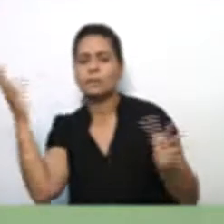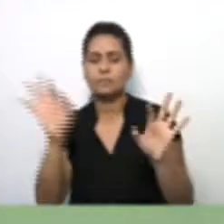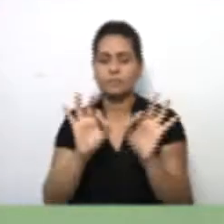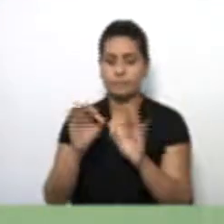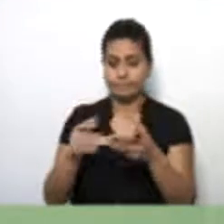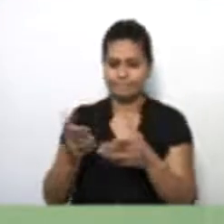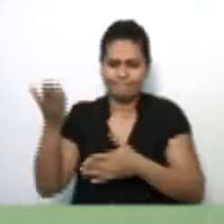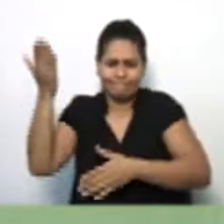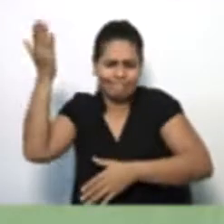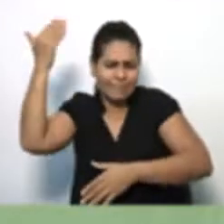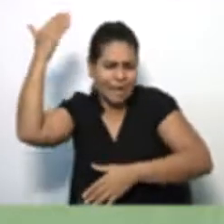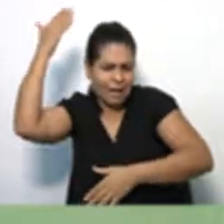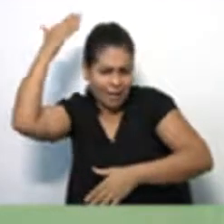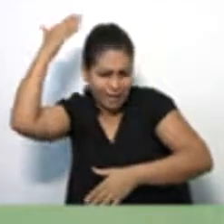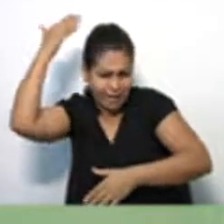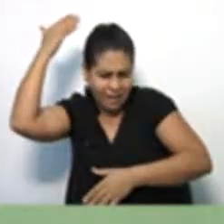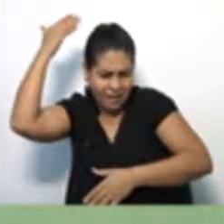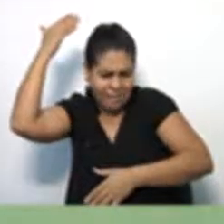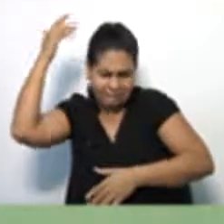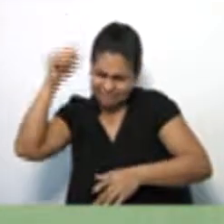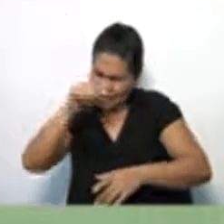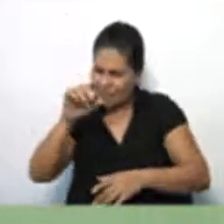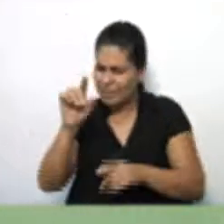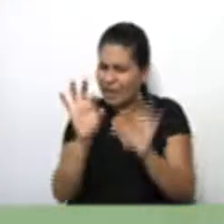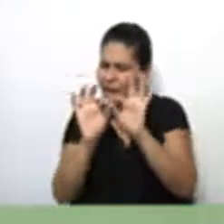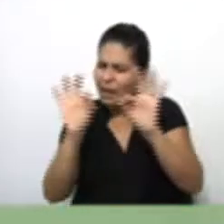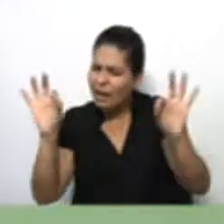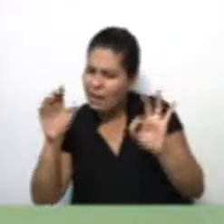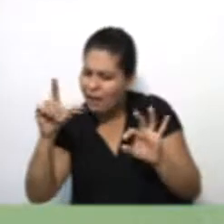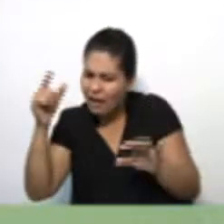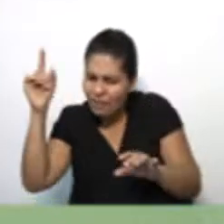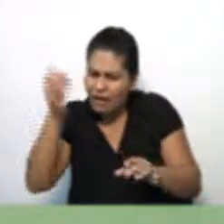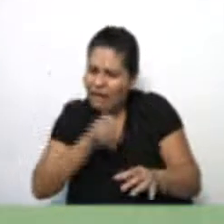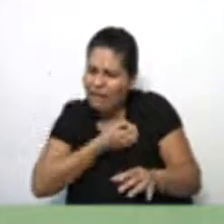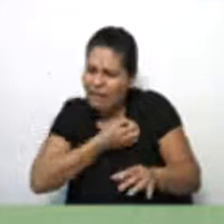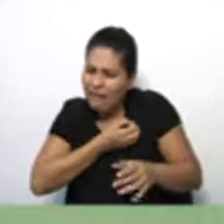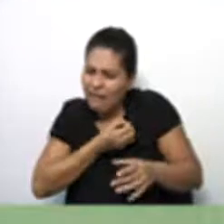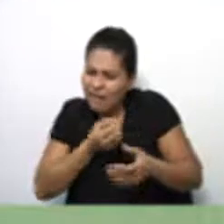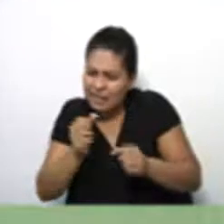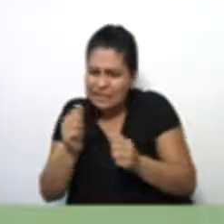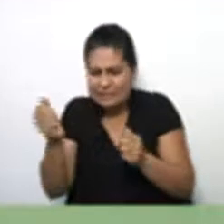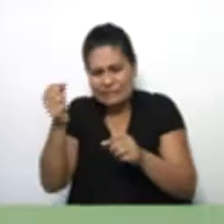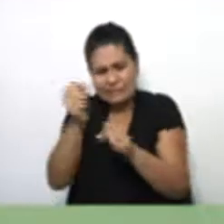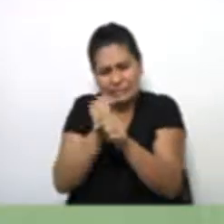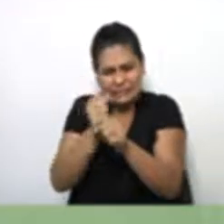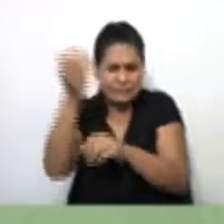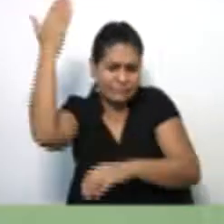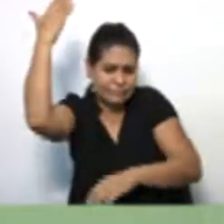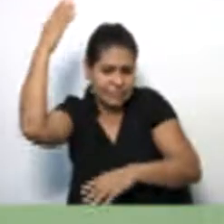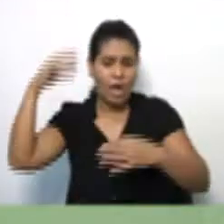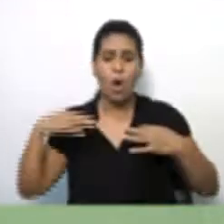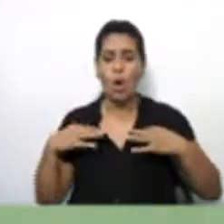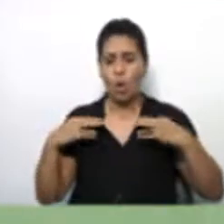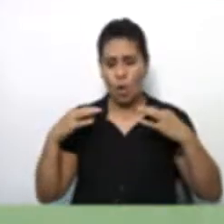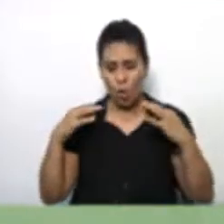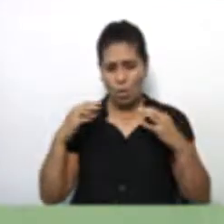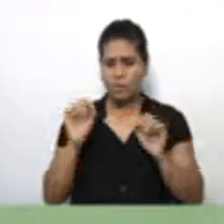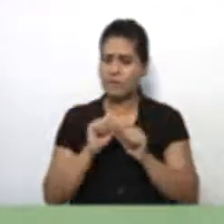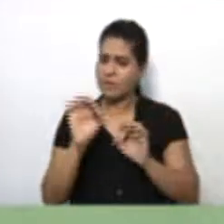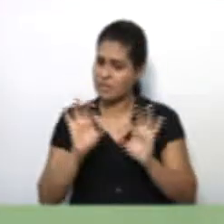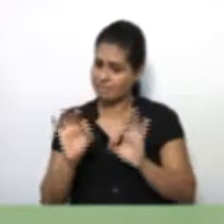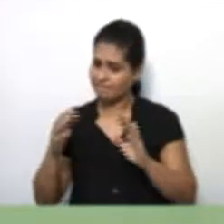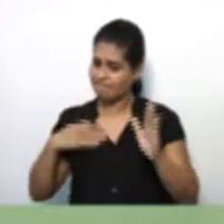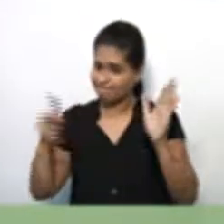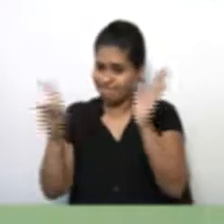Na antiguidade, ó, olha só aqui, ó, antiguidade, veja bem, naquela época, roupas e víveres eram produzidos, tá, na